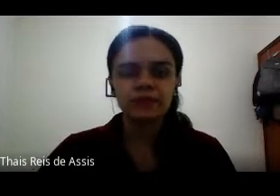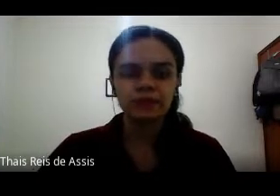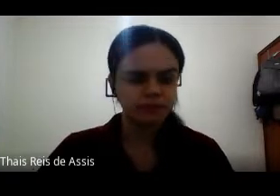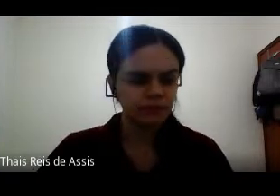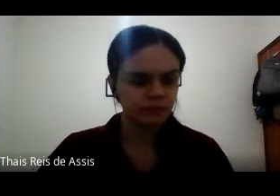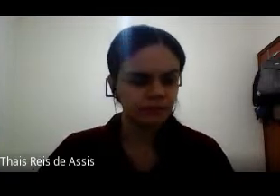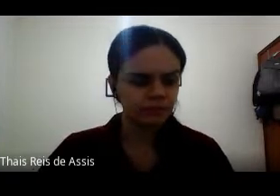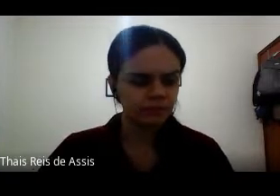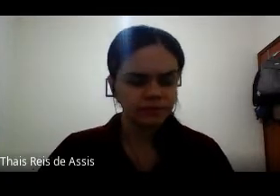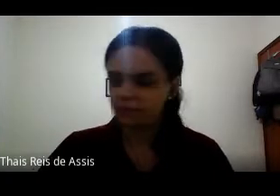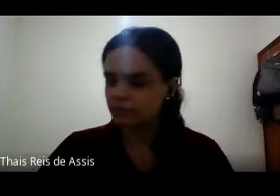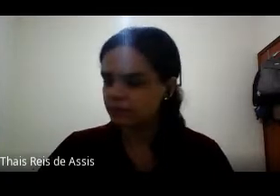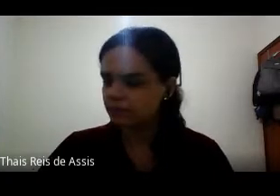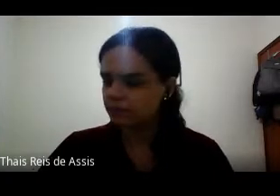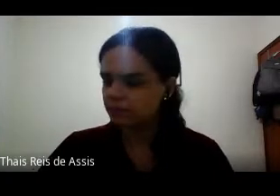apenas